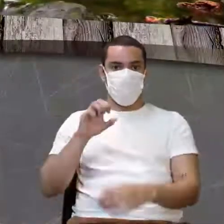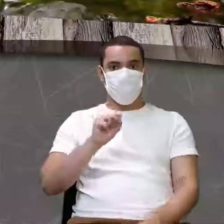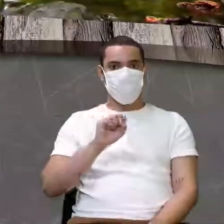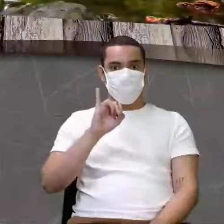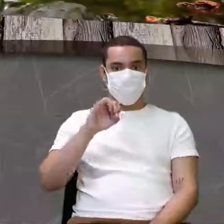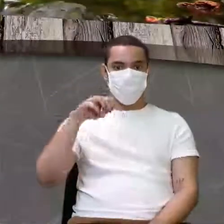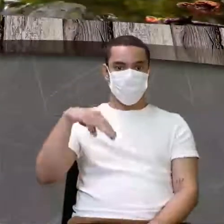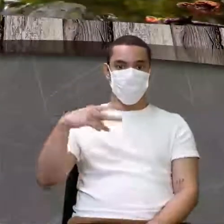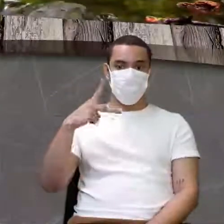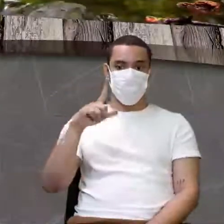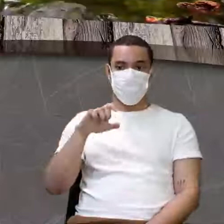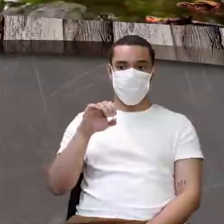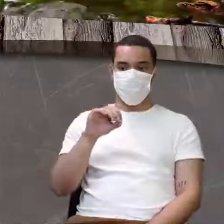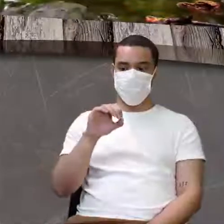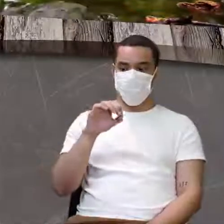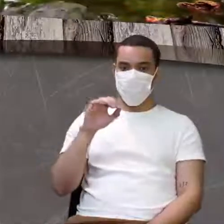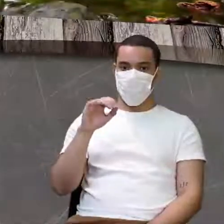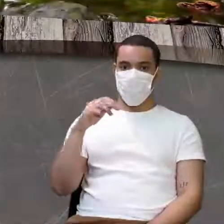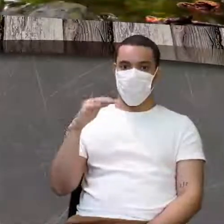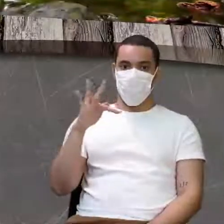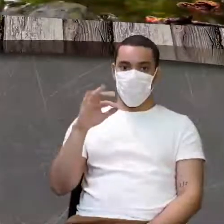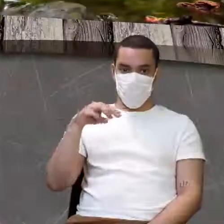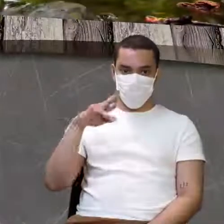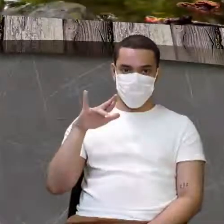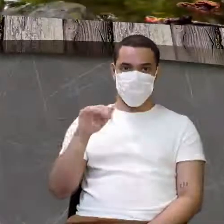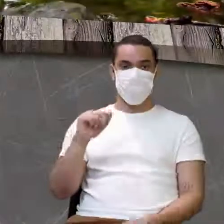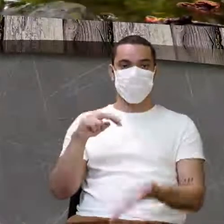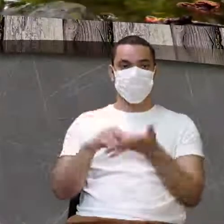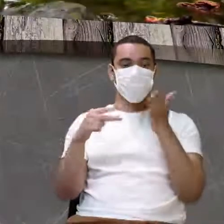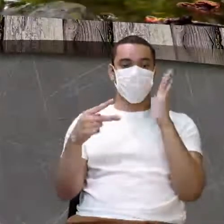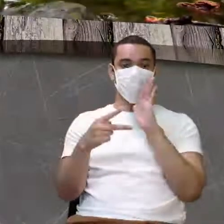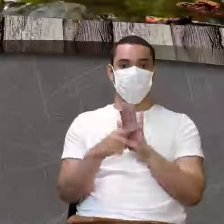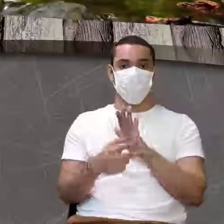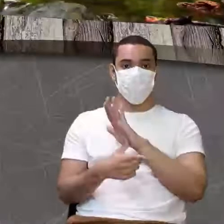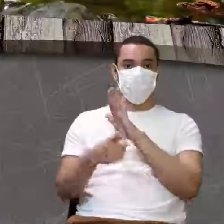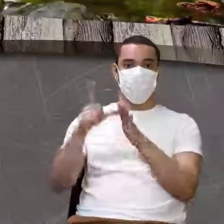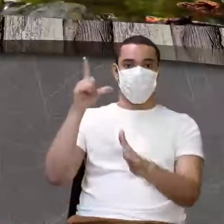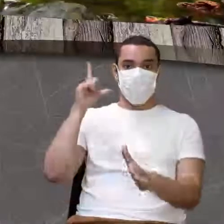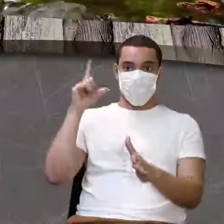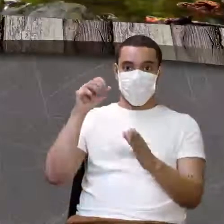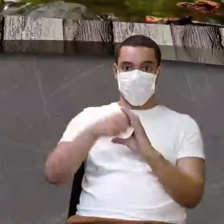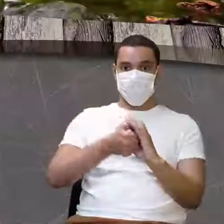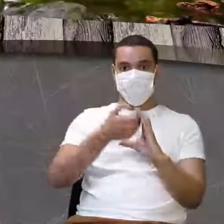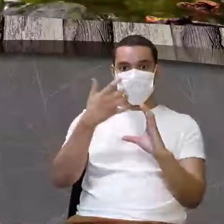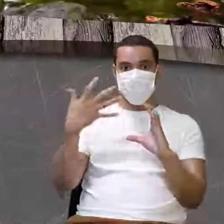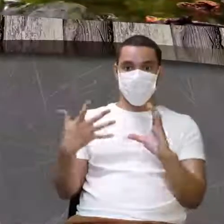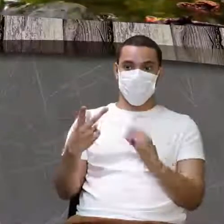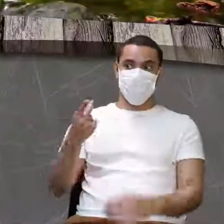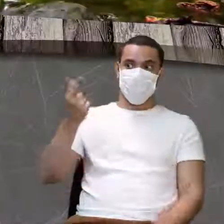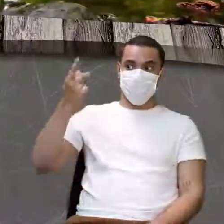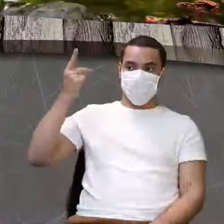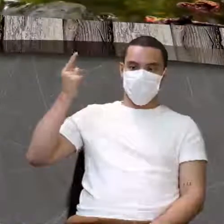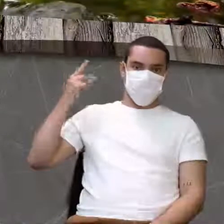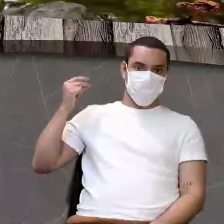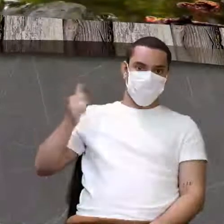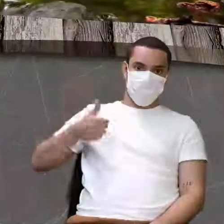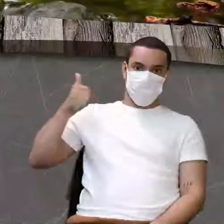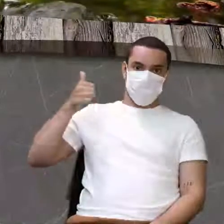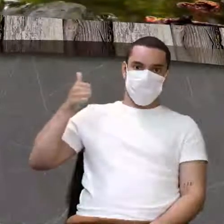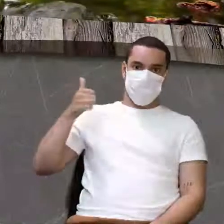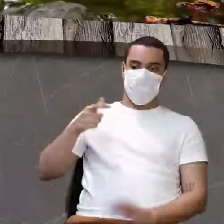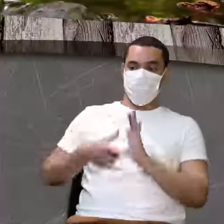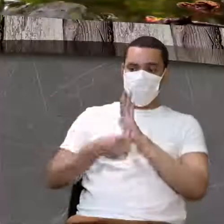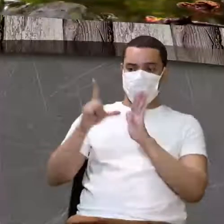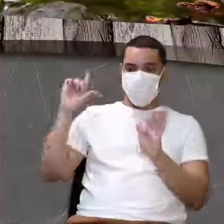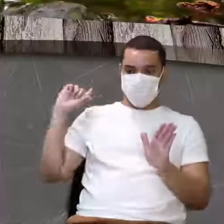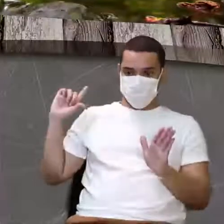Simplesiomorfia, que faz parte de uma plesiomorfia, uma característica primitiva,